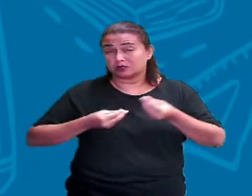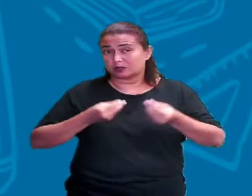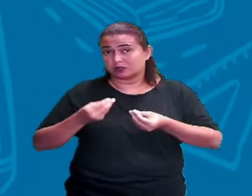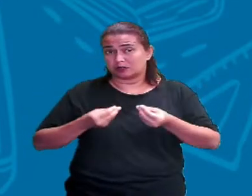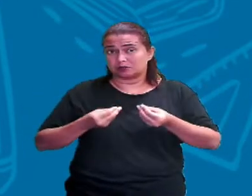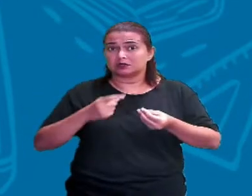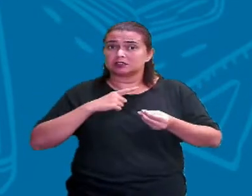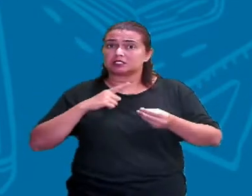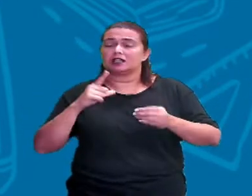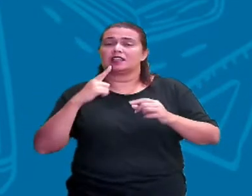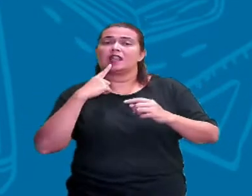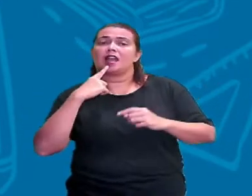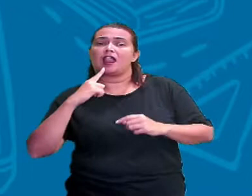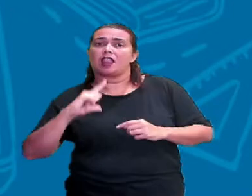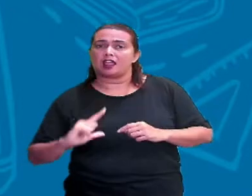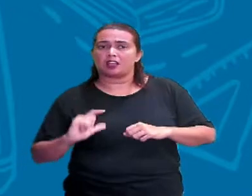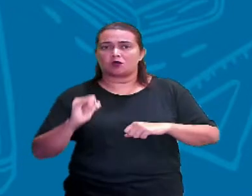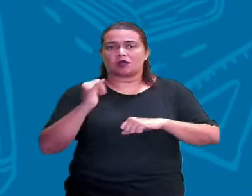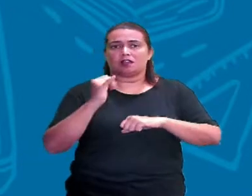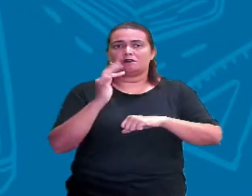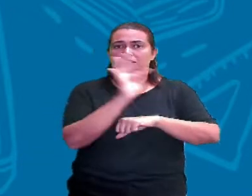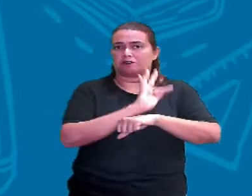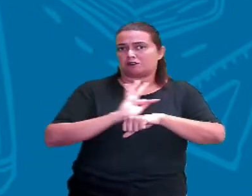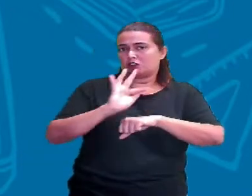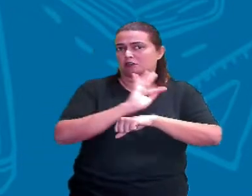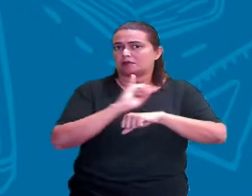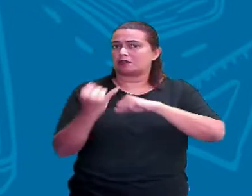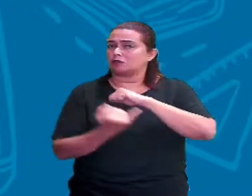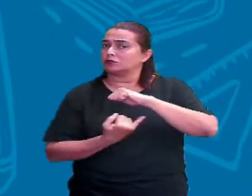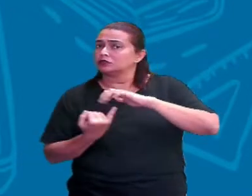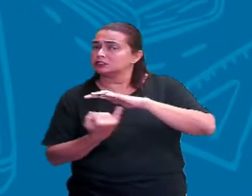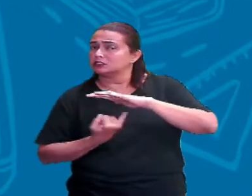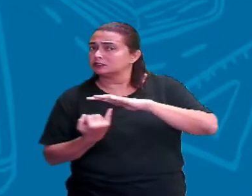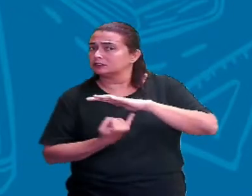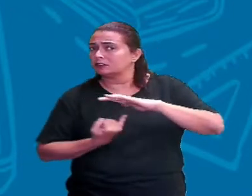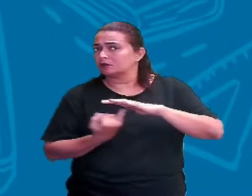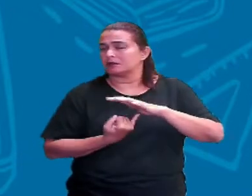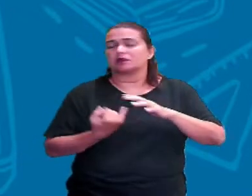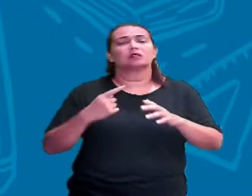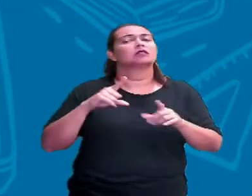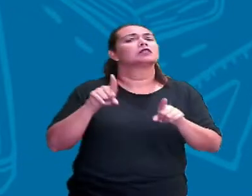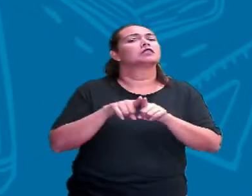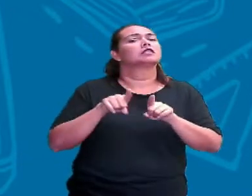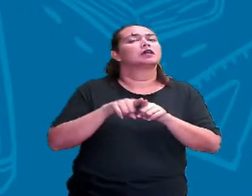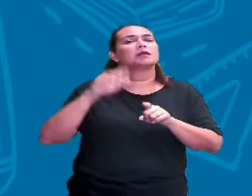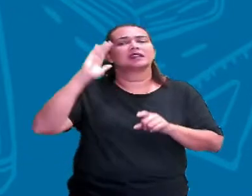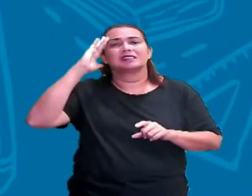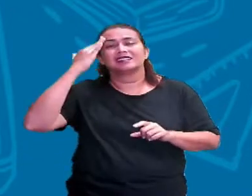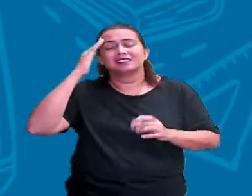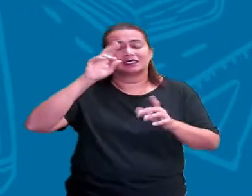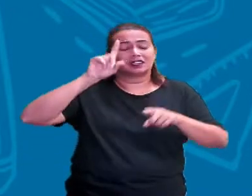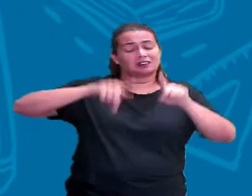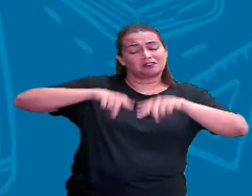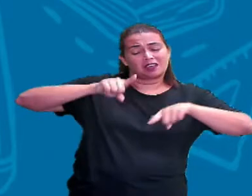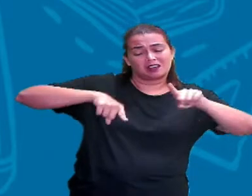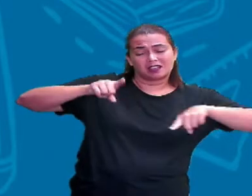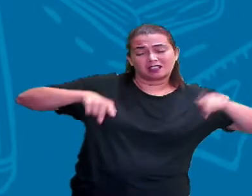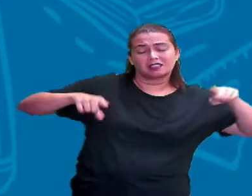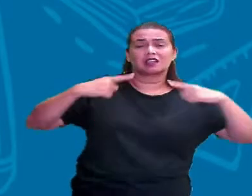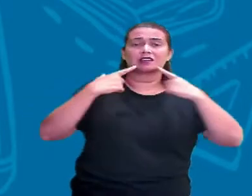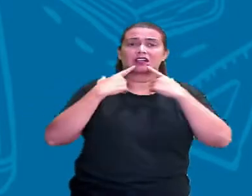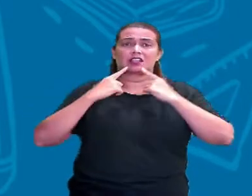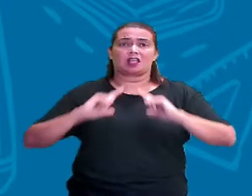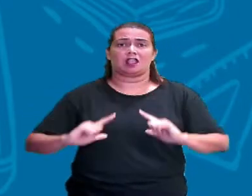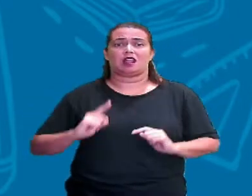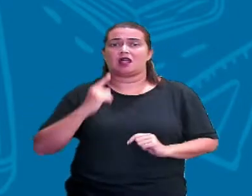das variações linguísticas em cada região, além de compreender as variedades da língua como prática social